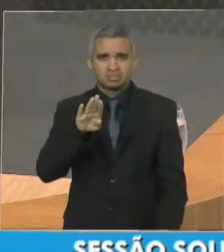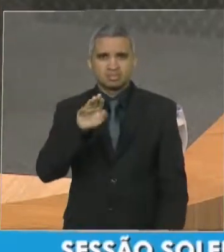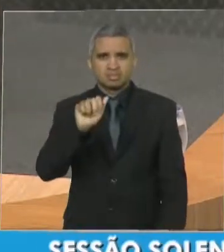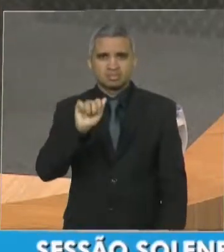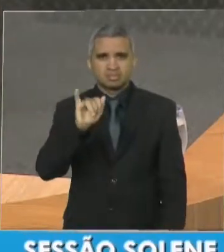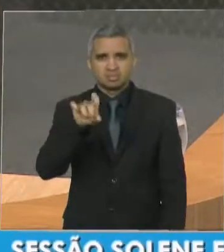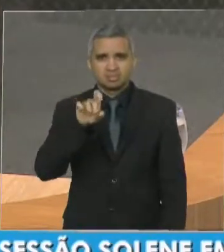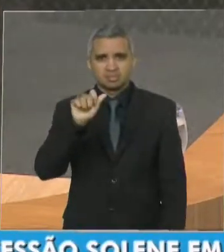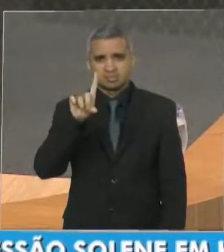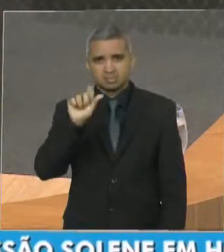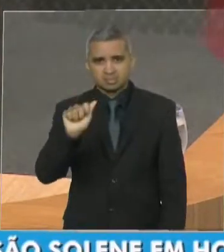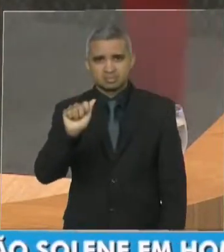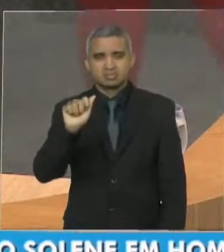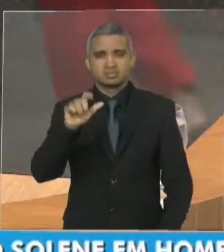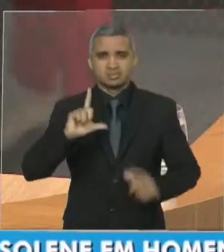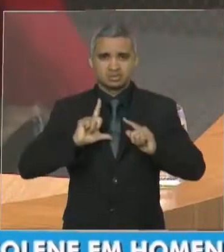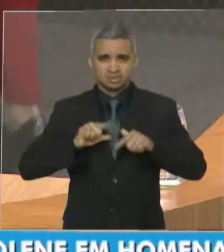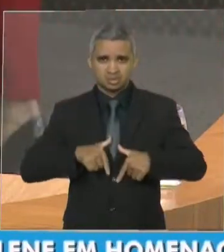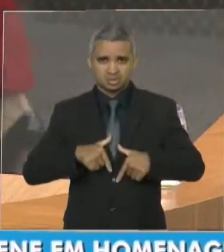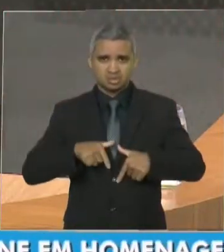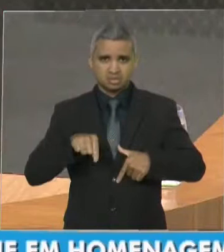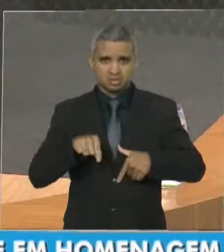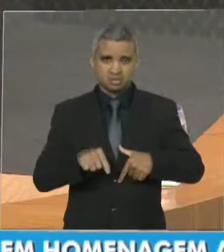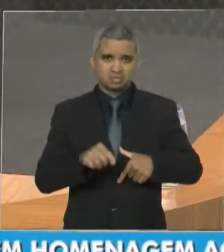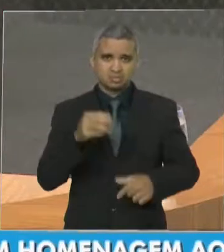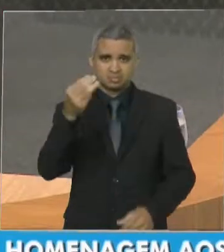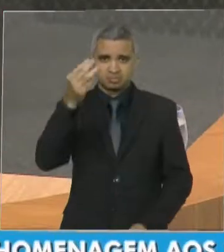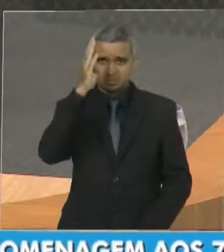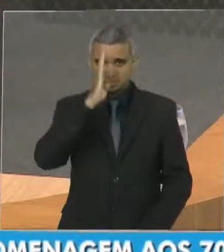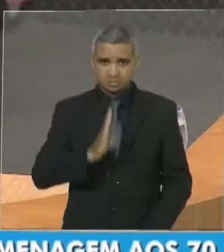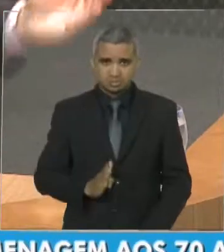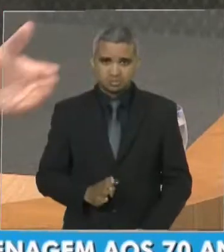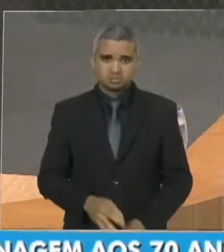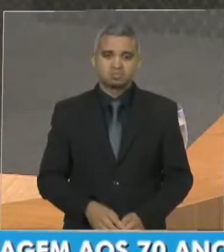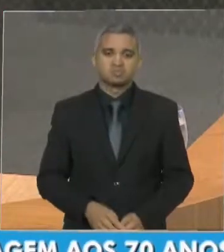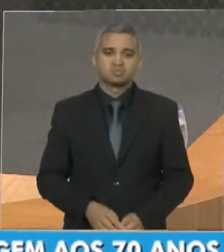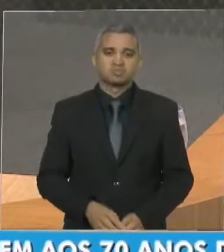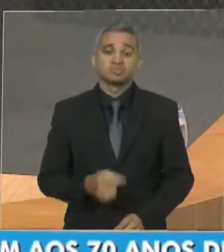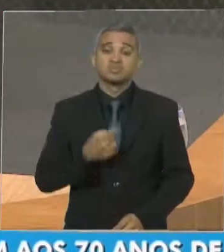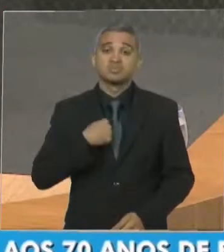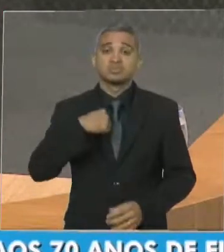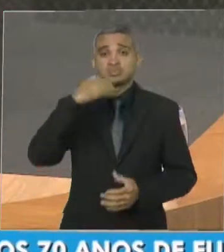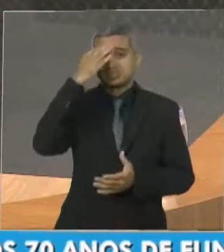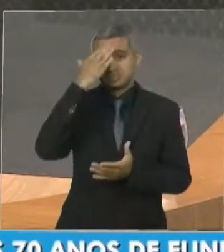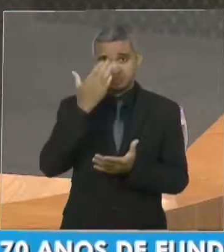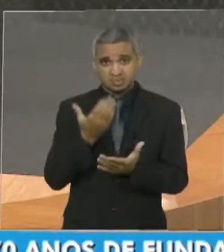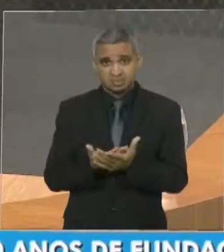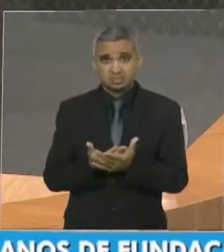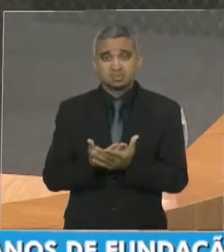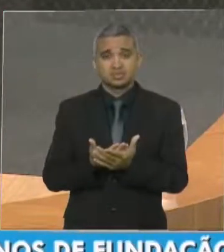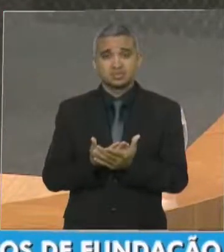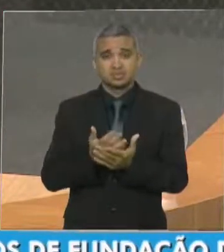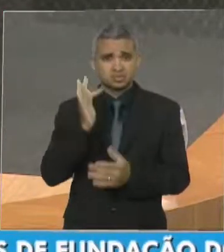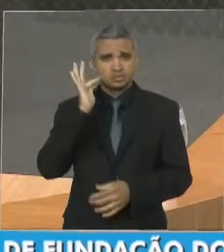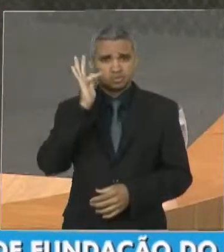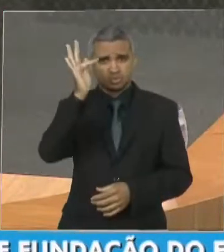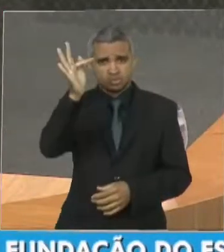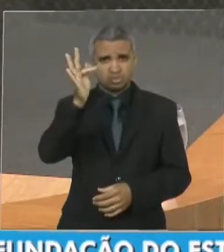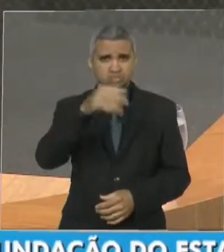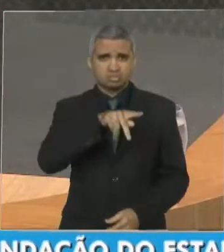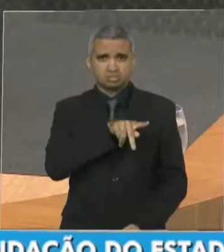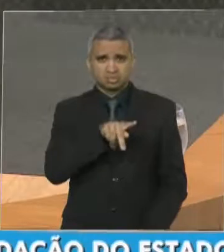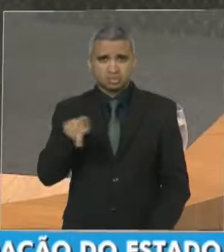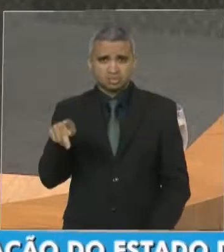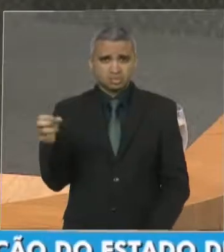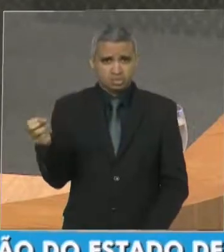Brasil. E eu acredito que o próximo presidente da República vai ter relações extremamente